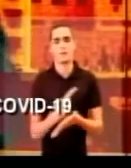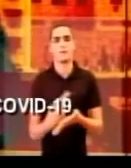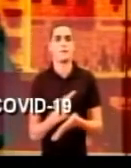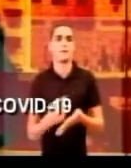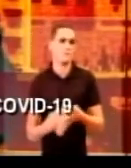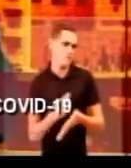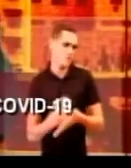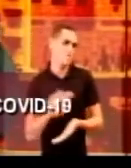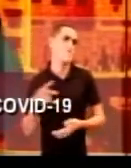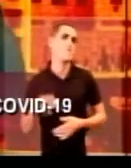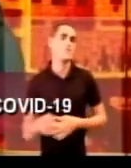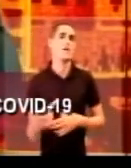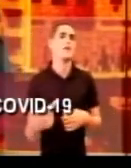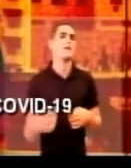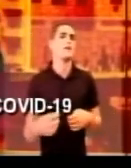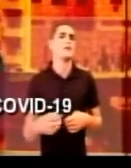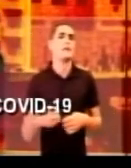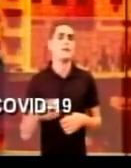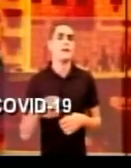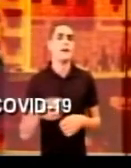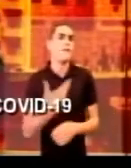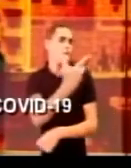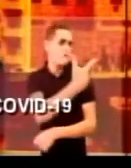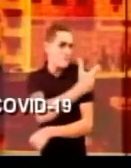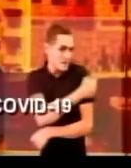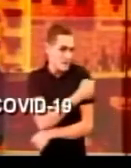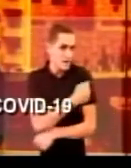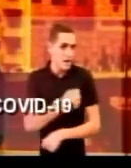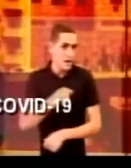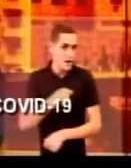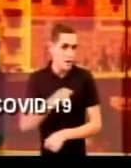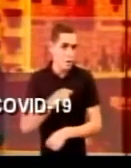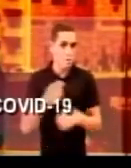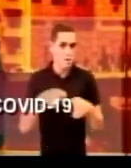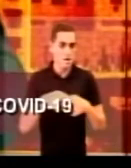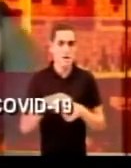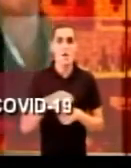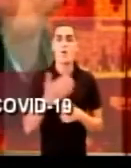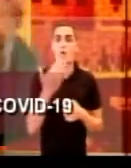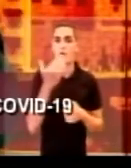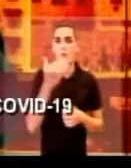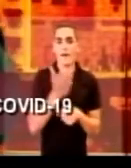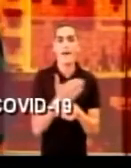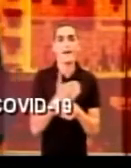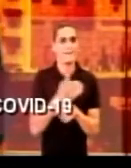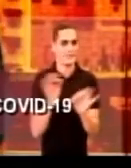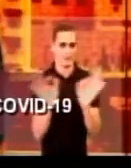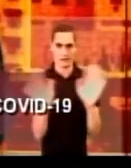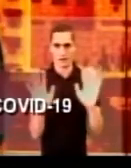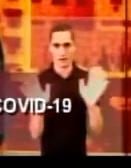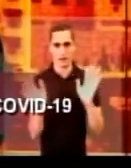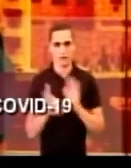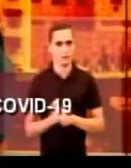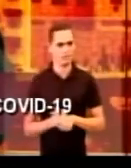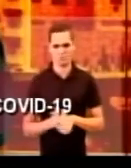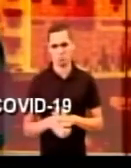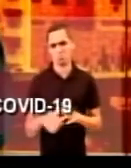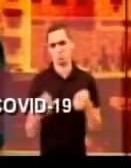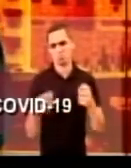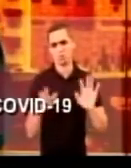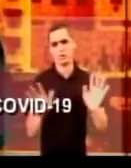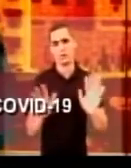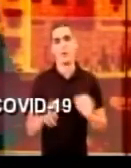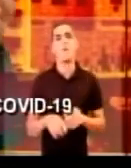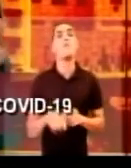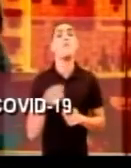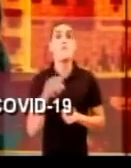tomar, quais os cuidados que eu tenho que tomar? Nenhum. Você tem que tomar os cuidados